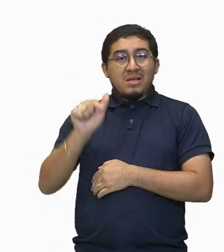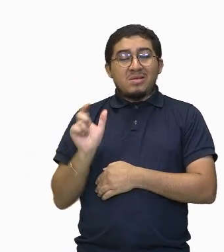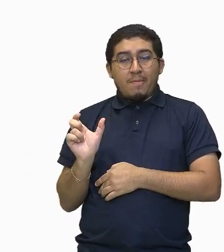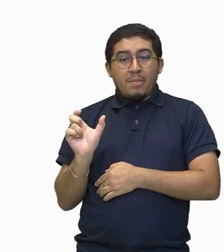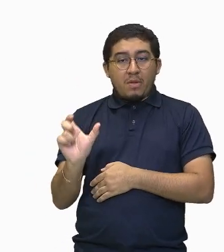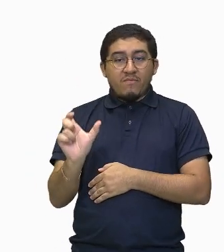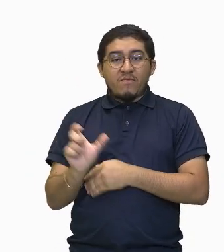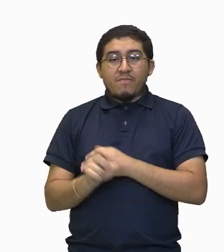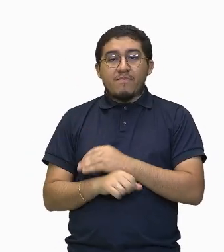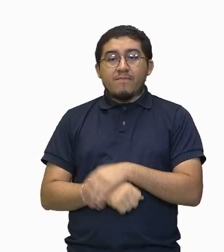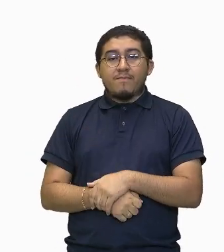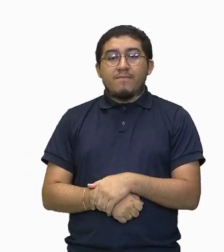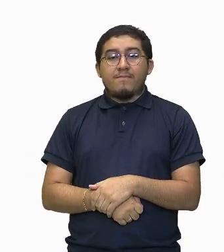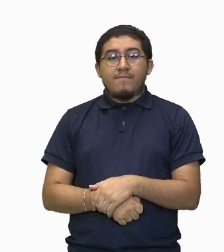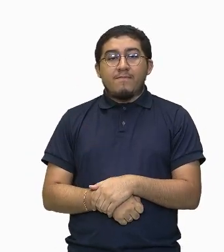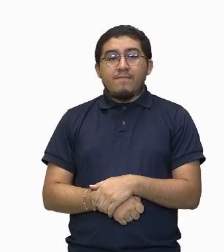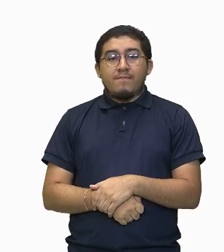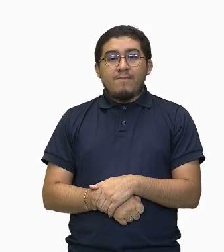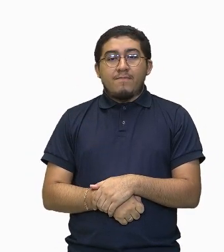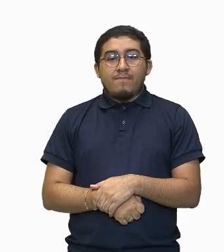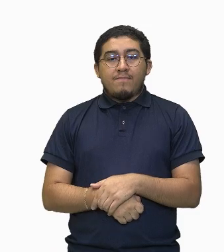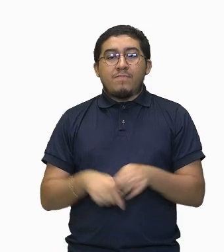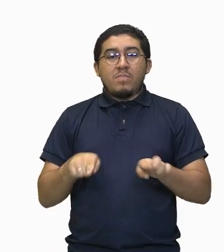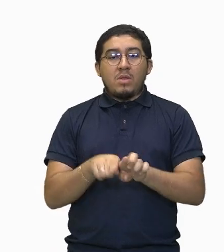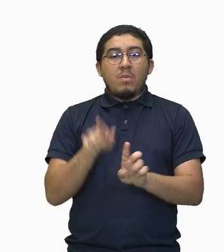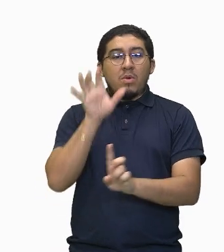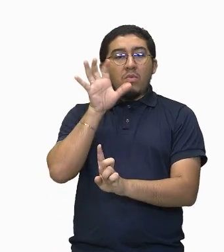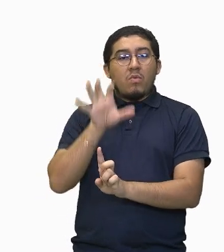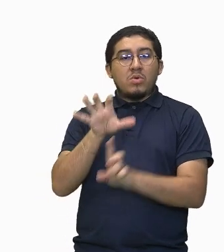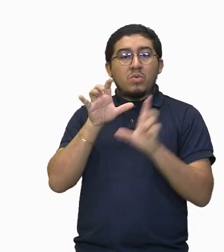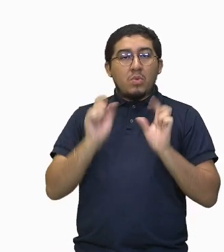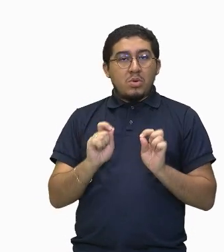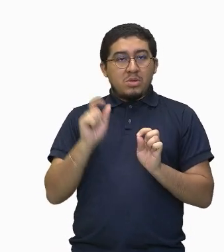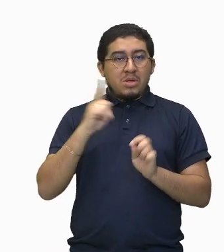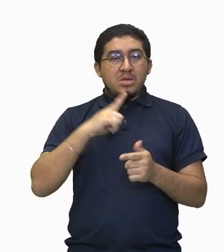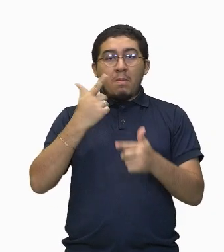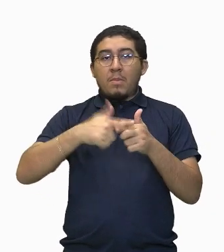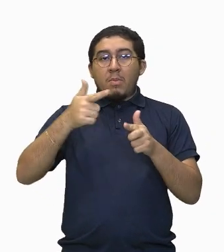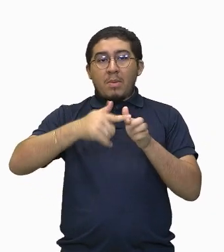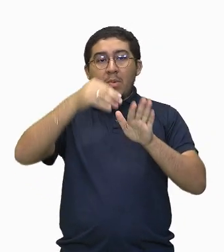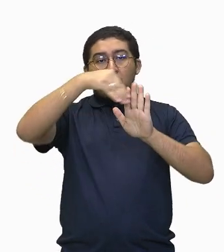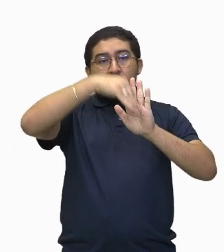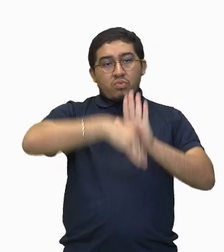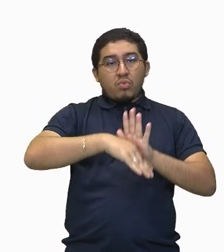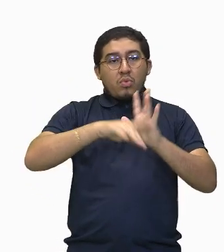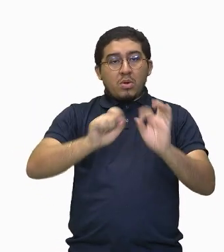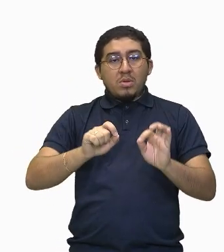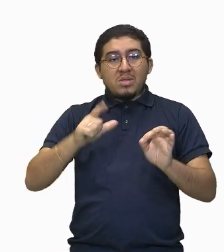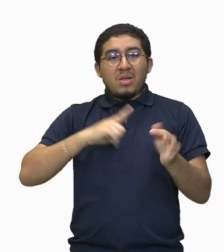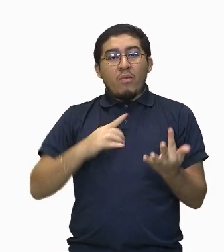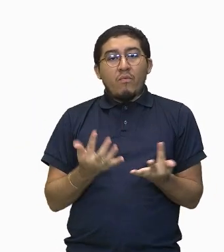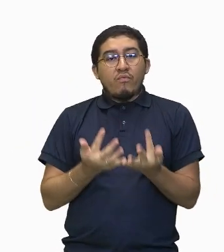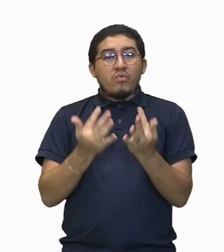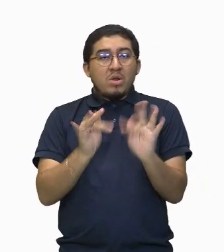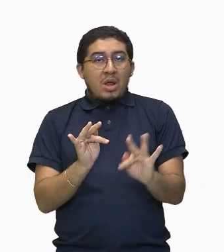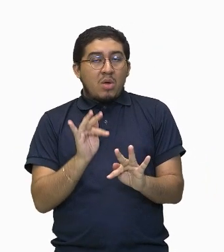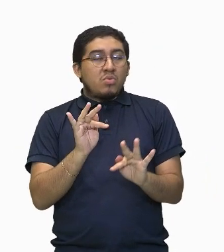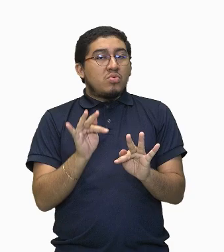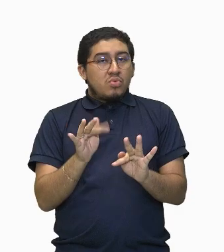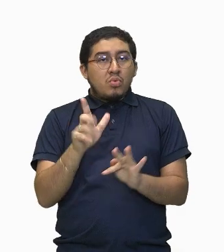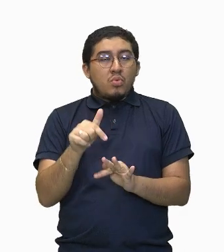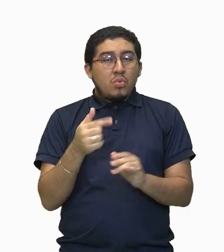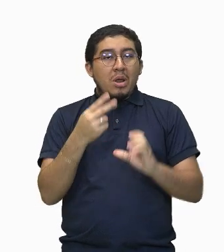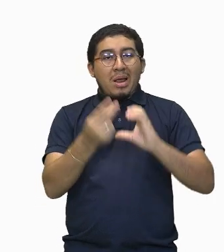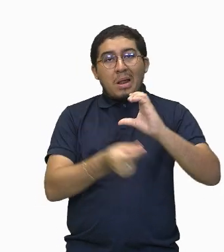fenômeno. Os impactos da crise do petróleo vai ser o fim dos anos dourados do capitalismo.